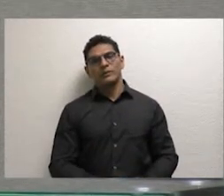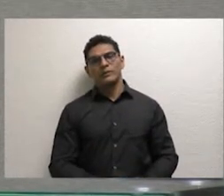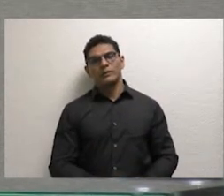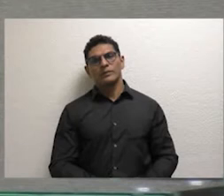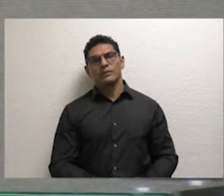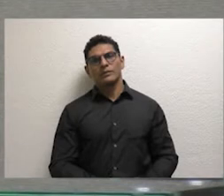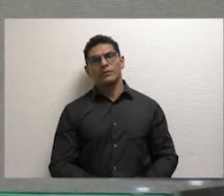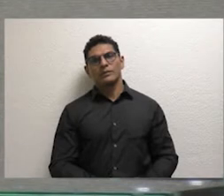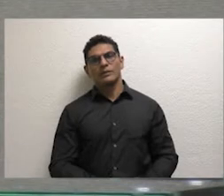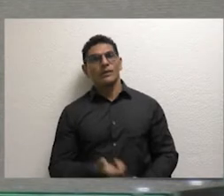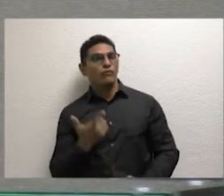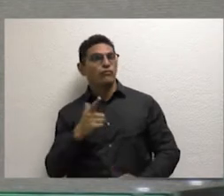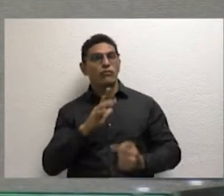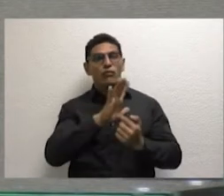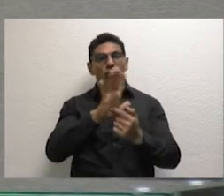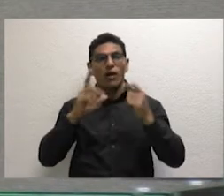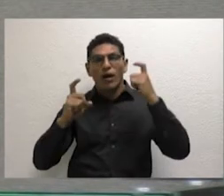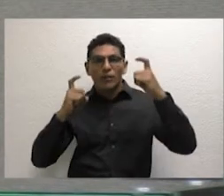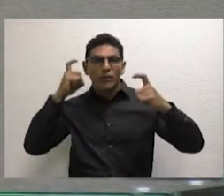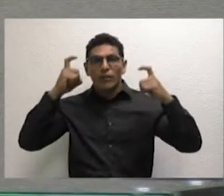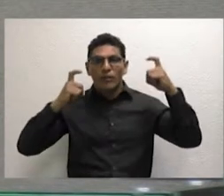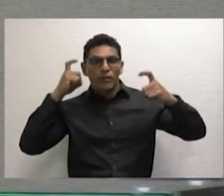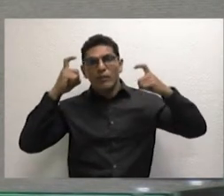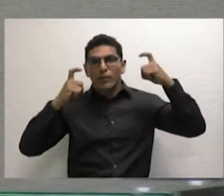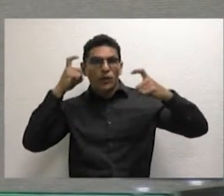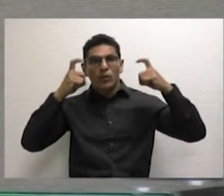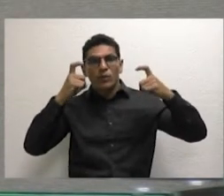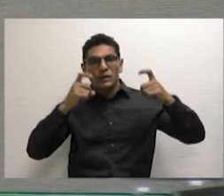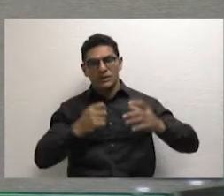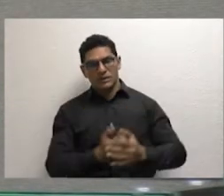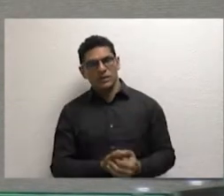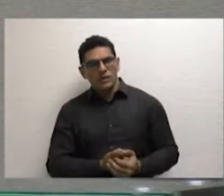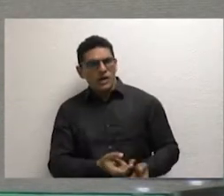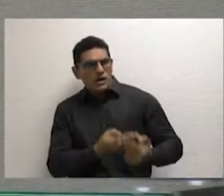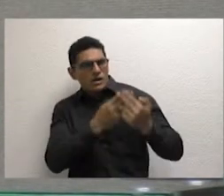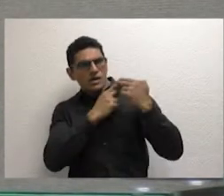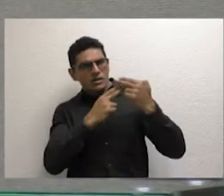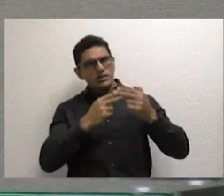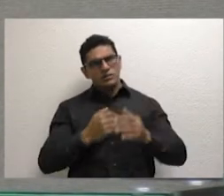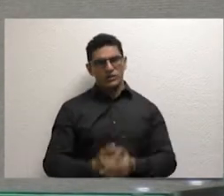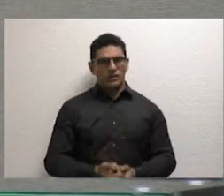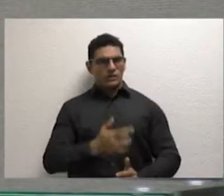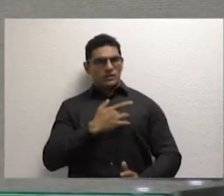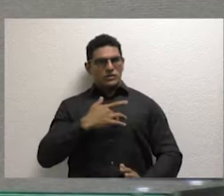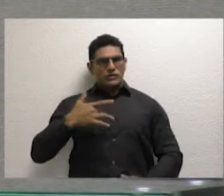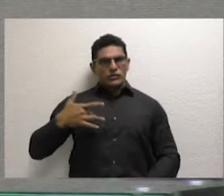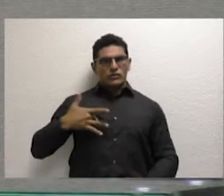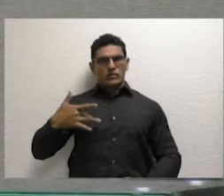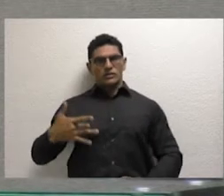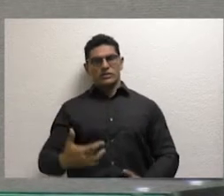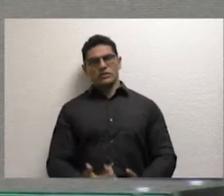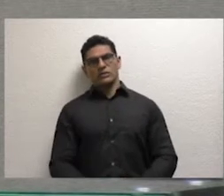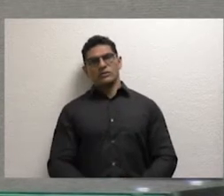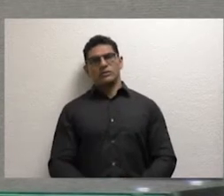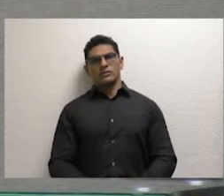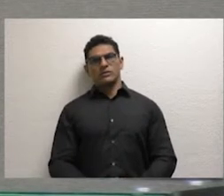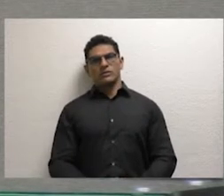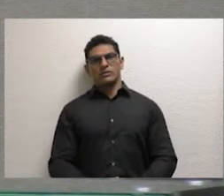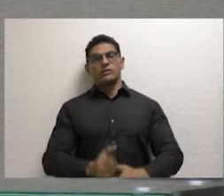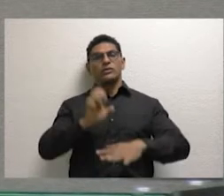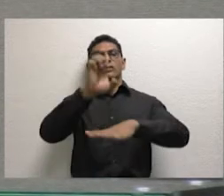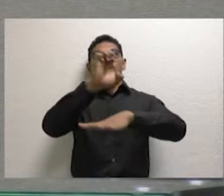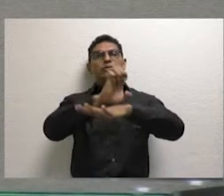sua preocupação e a sua responsabilidade com a saúde do nosso